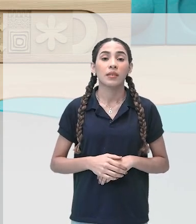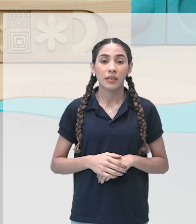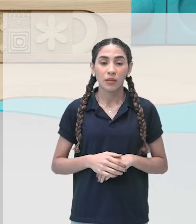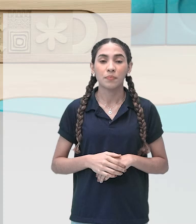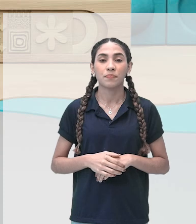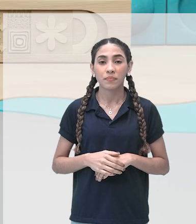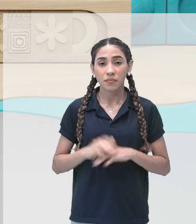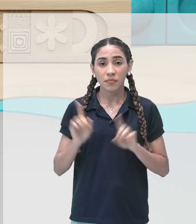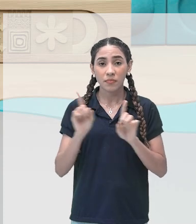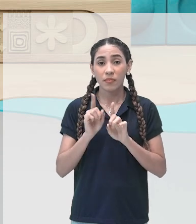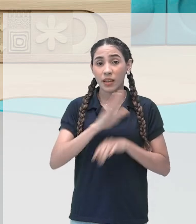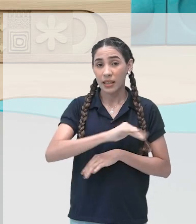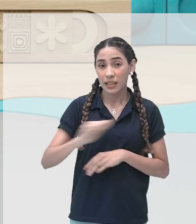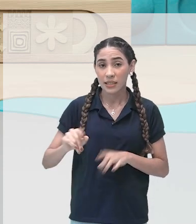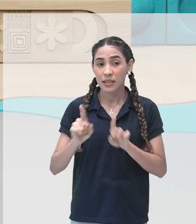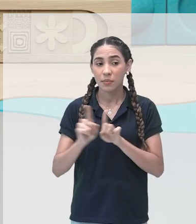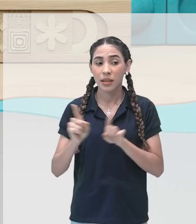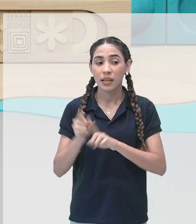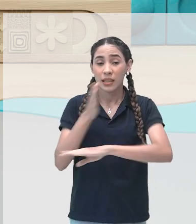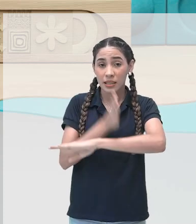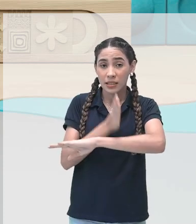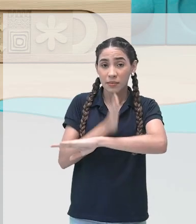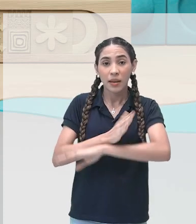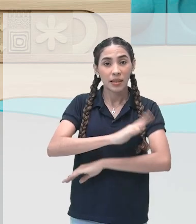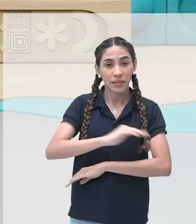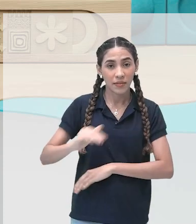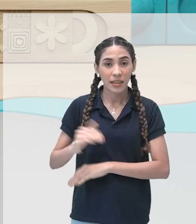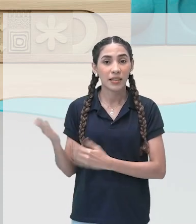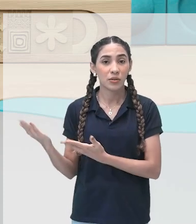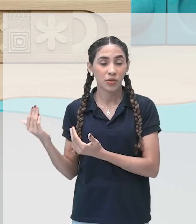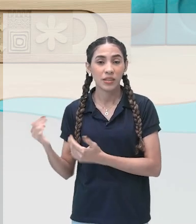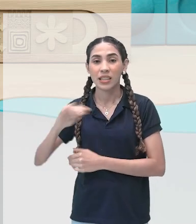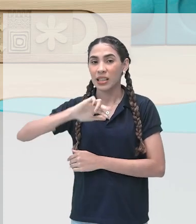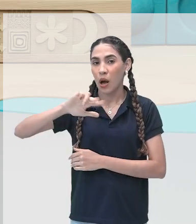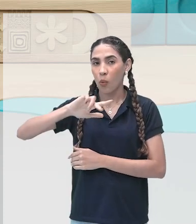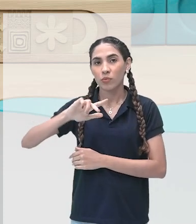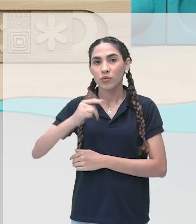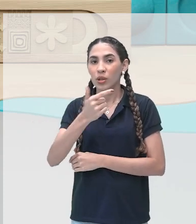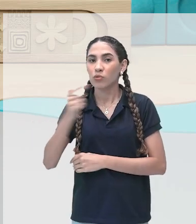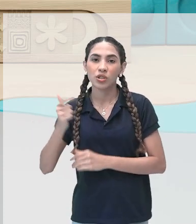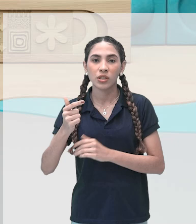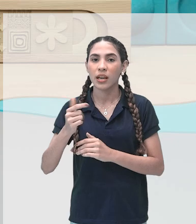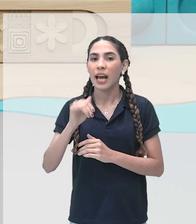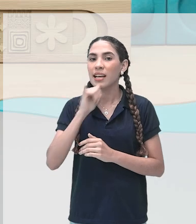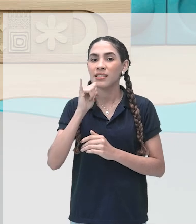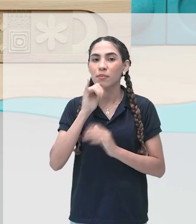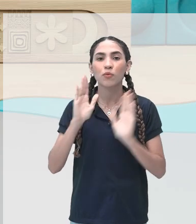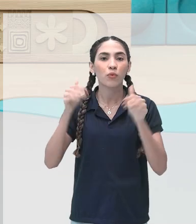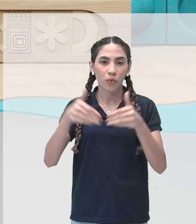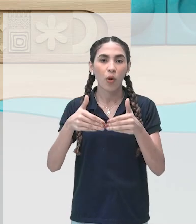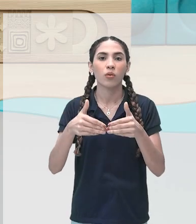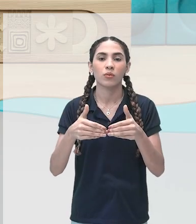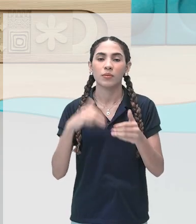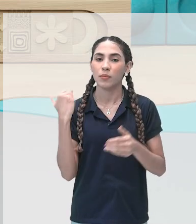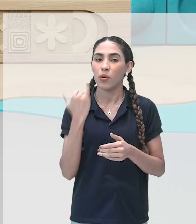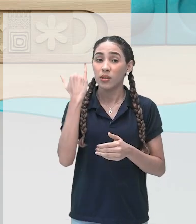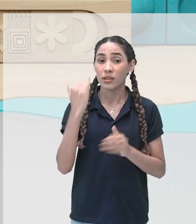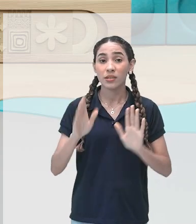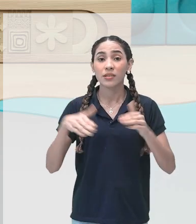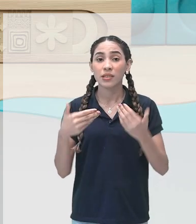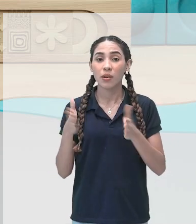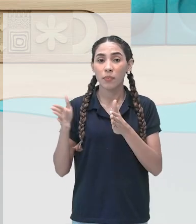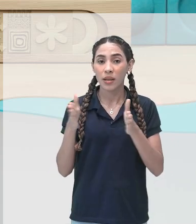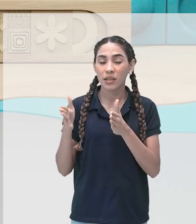Média, tanto a infância quanto a adolescência não eram assim reconhecidas, correto? E aí, neste período,